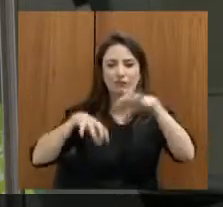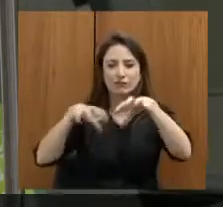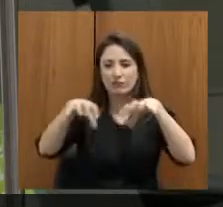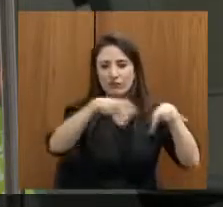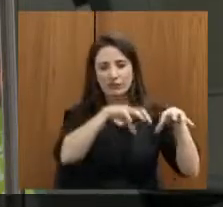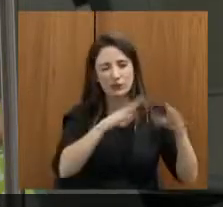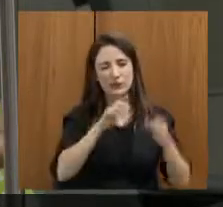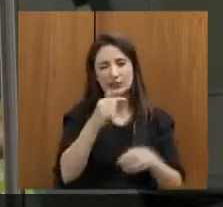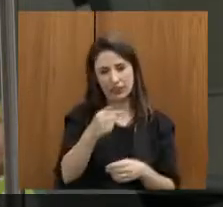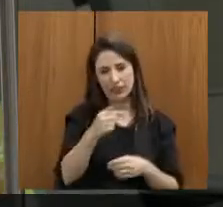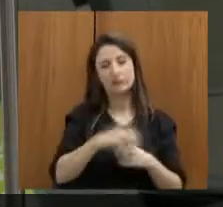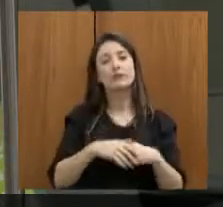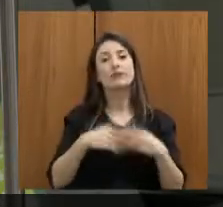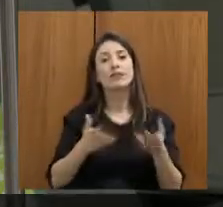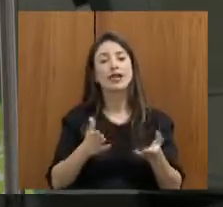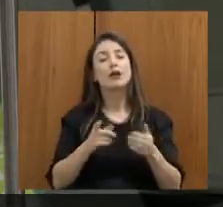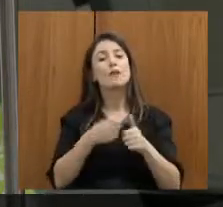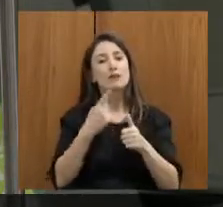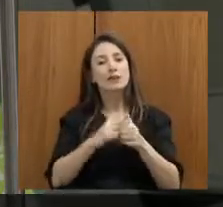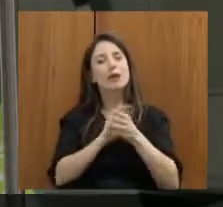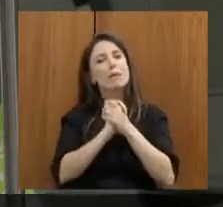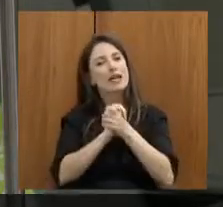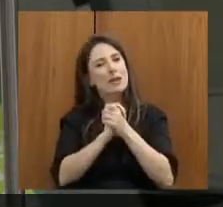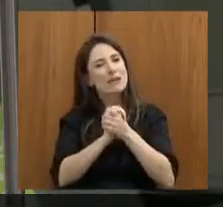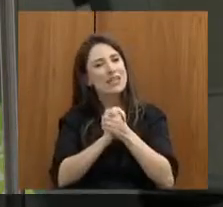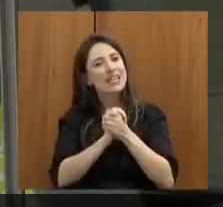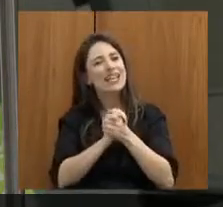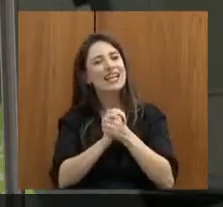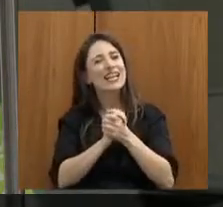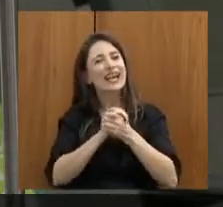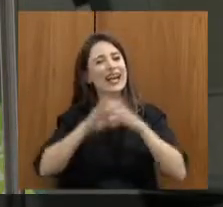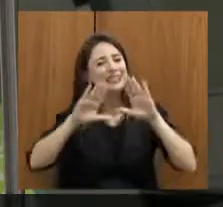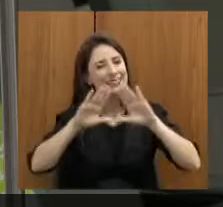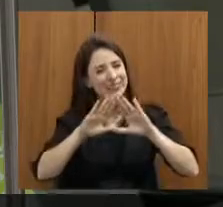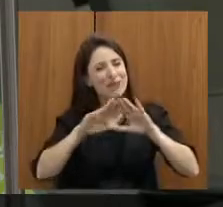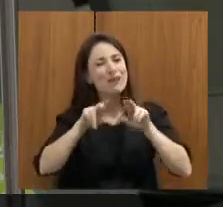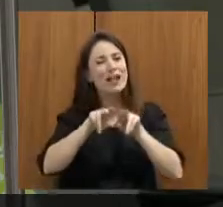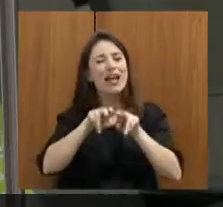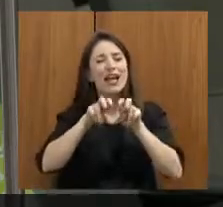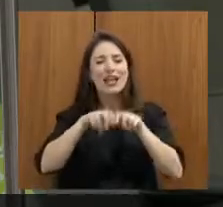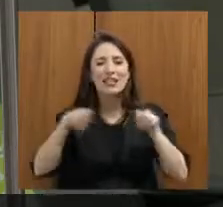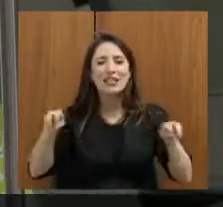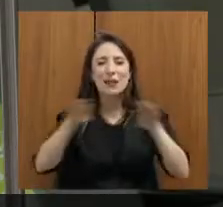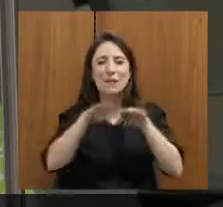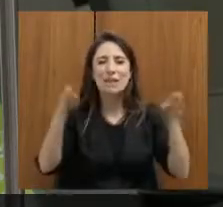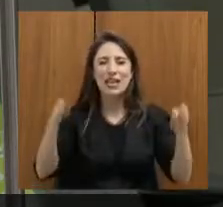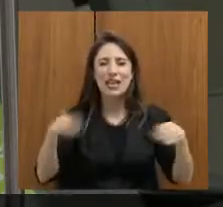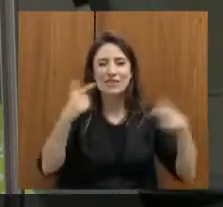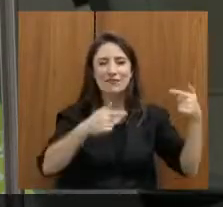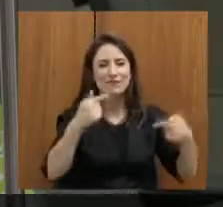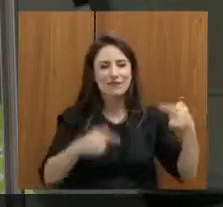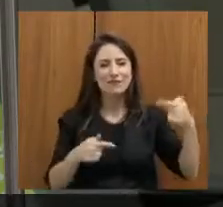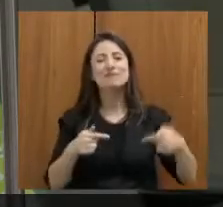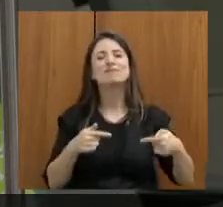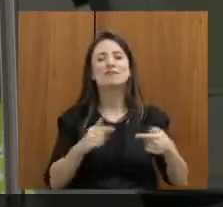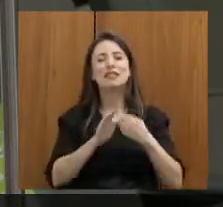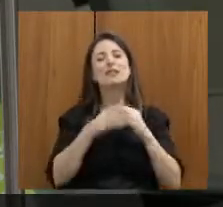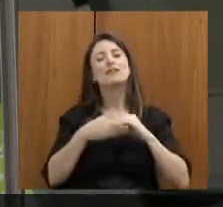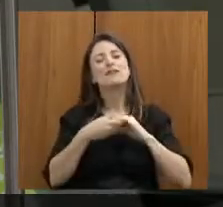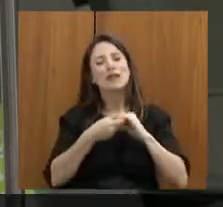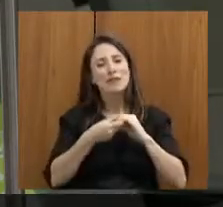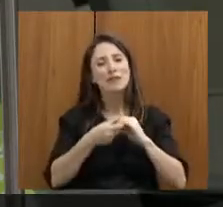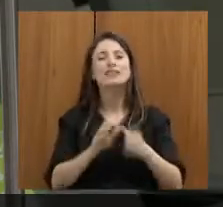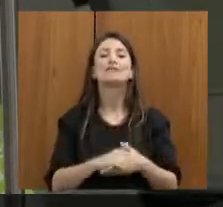nós temos Então parabéns a casa parabéns a mesa a benção sente falta mas Norma